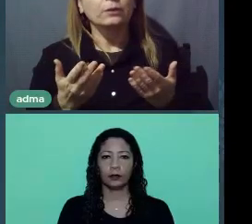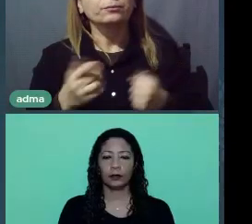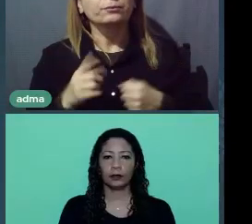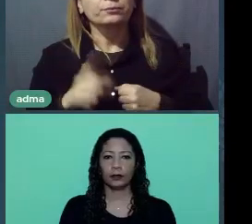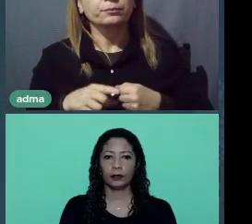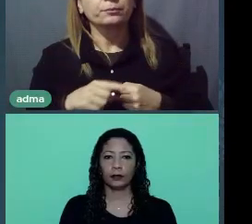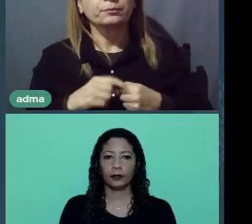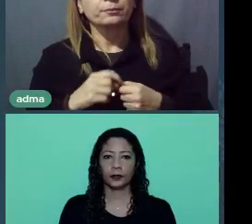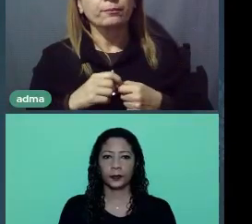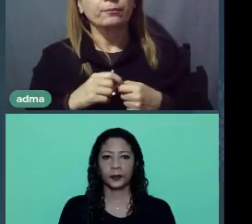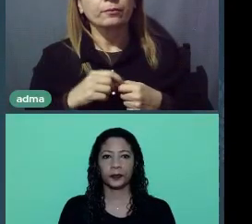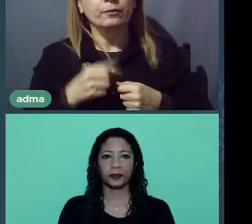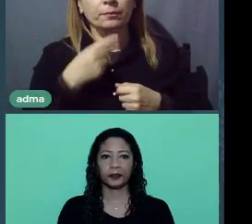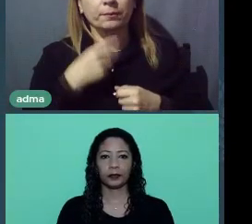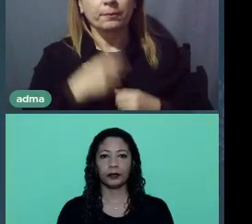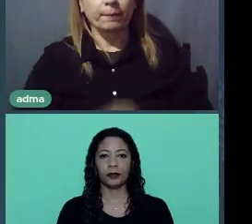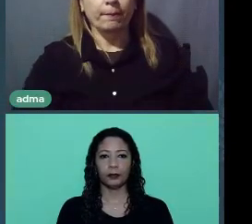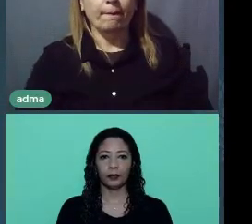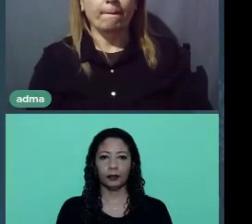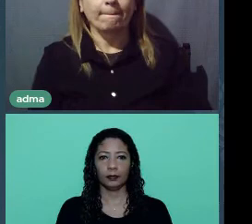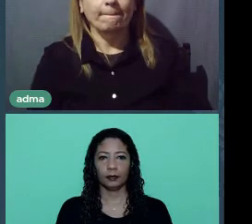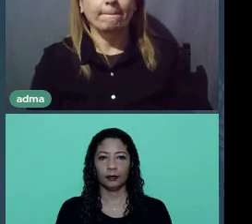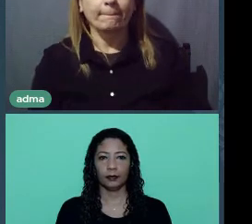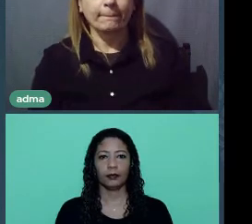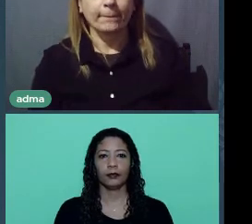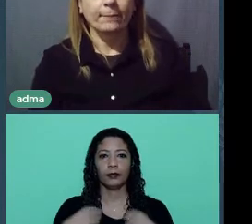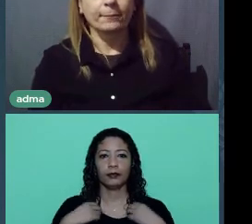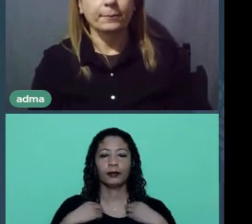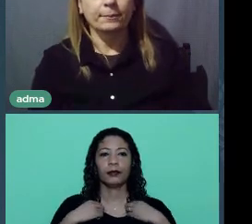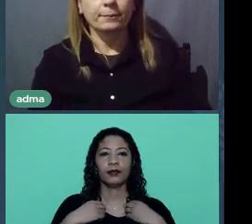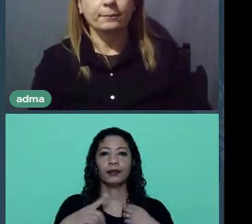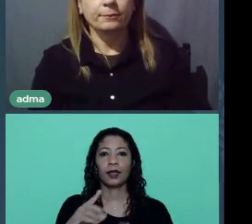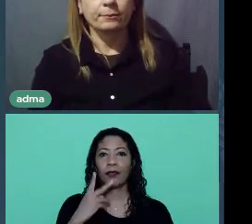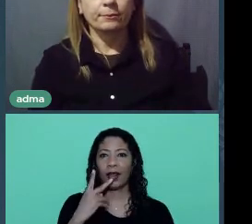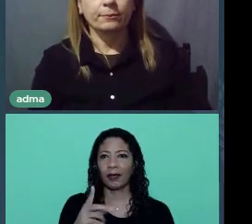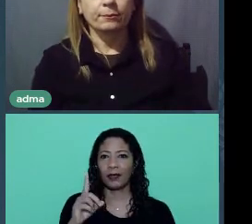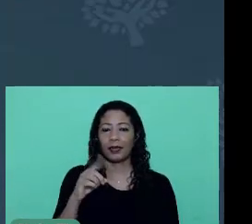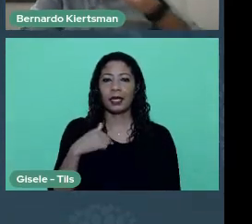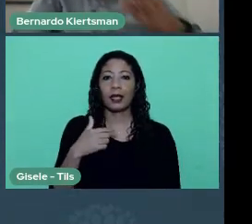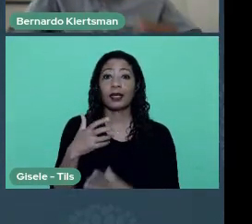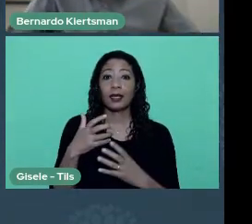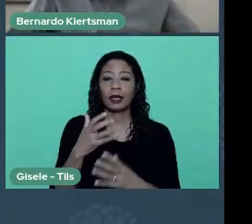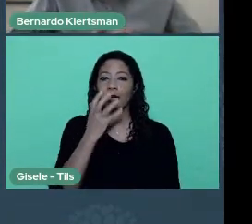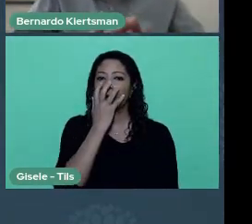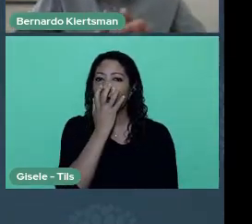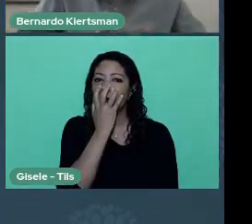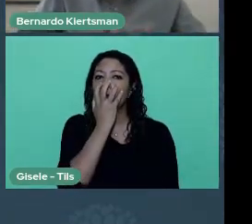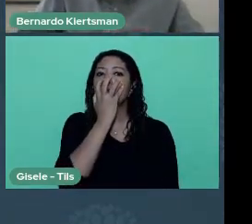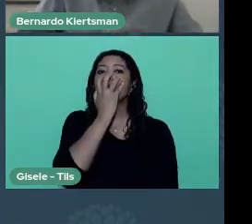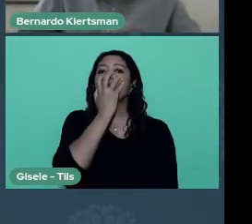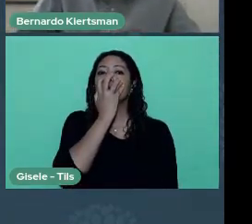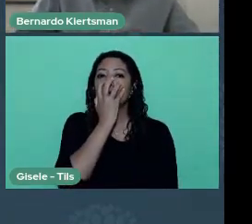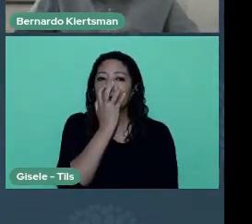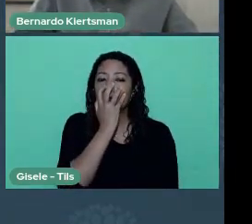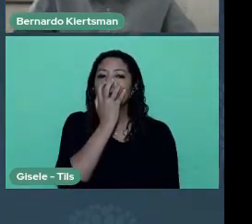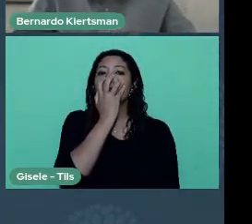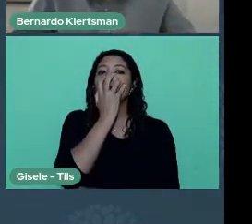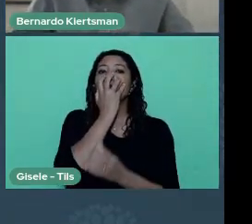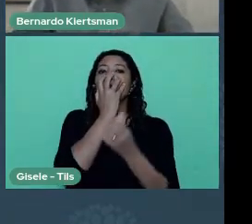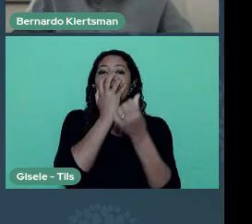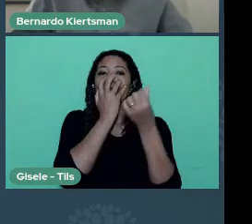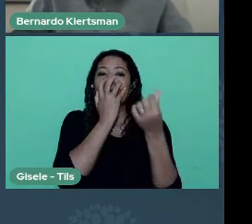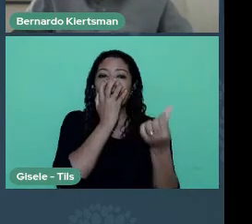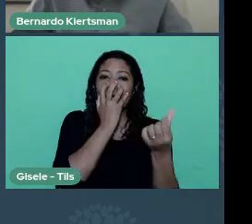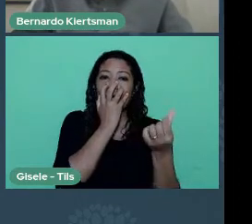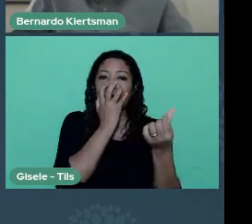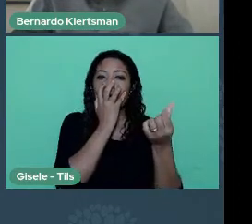Eu disse para vocês que a gente espera que a criança respire em torno de 6 a 8 vezes para